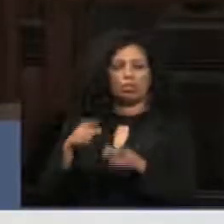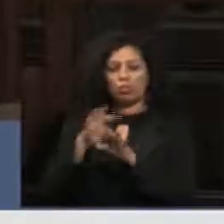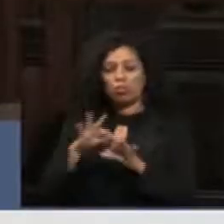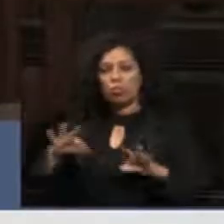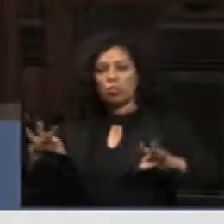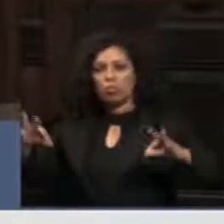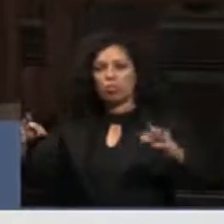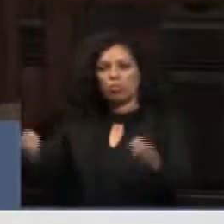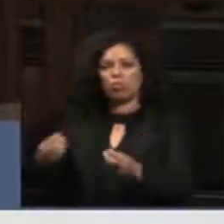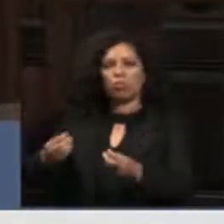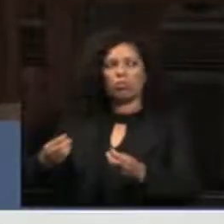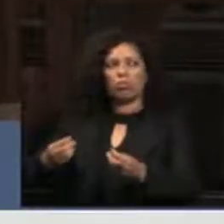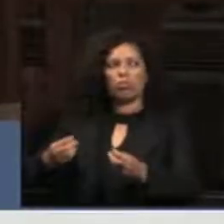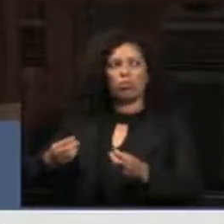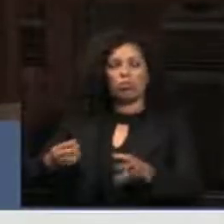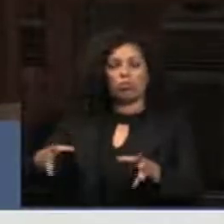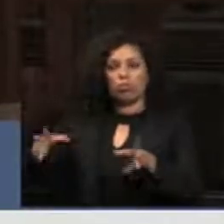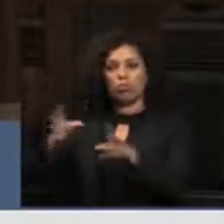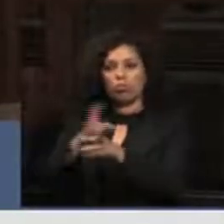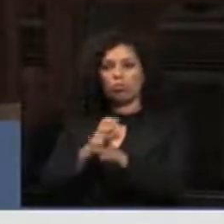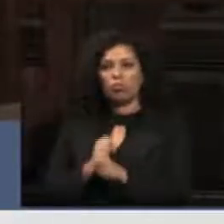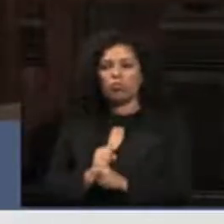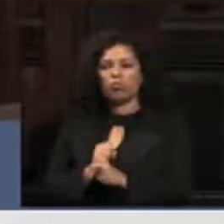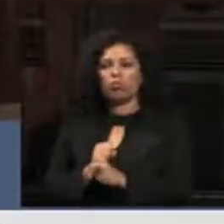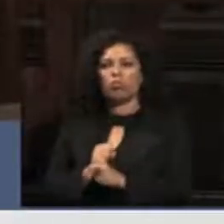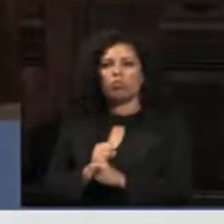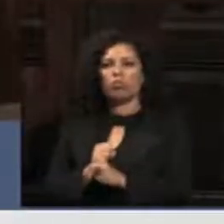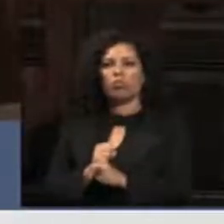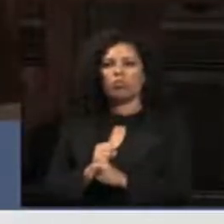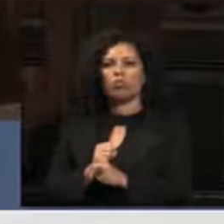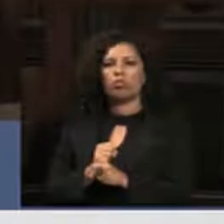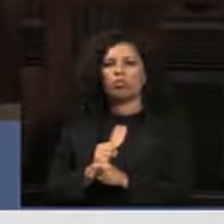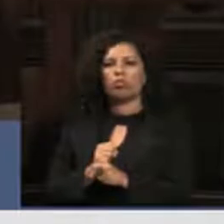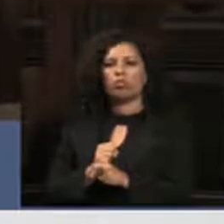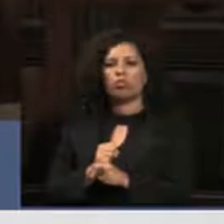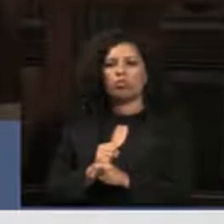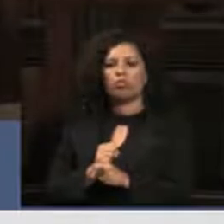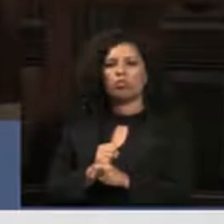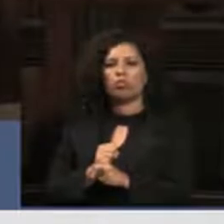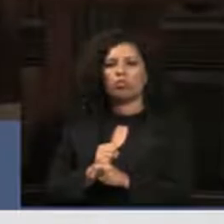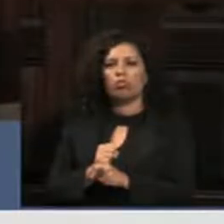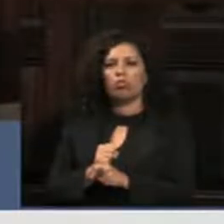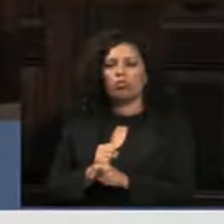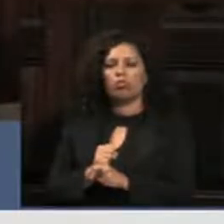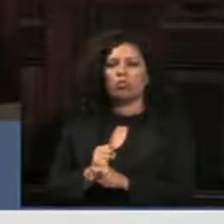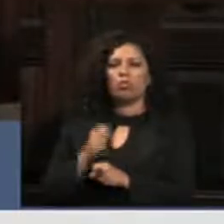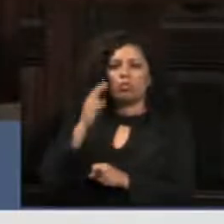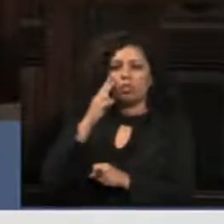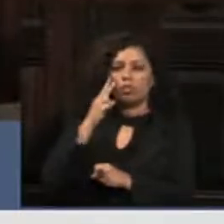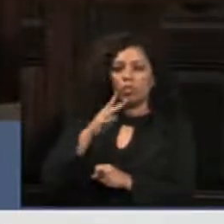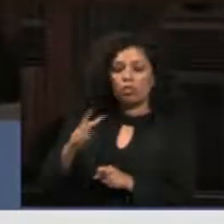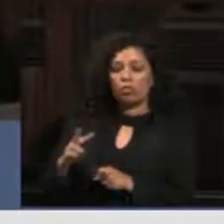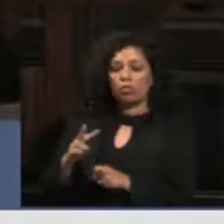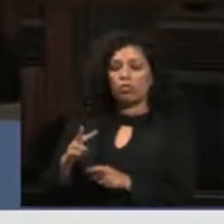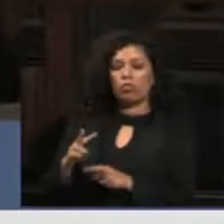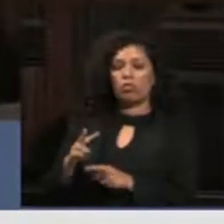generalizada se somam, significando o enfraquecimento da nossa própria